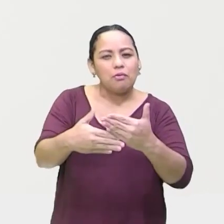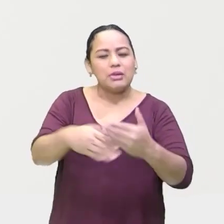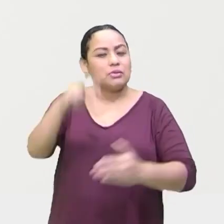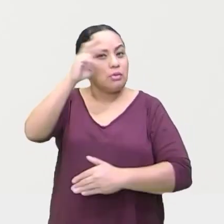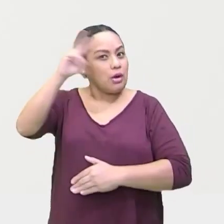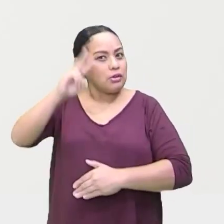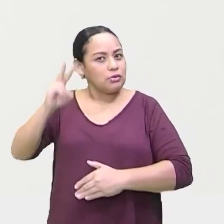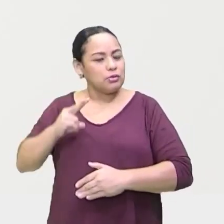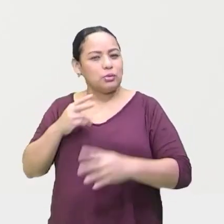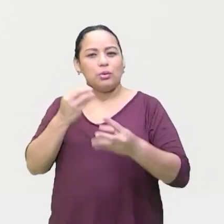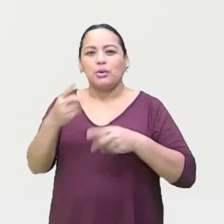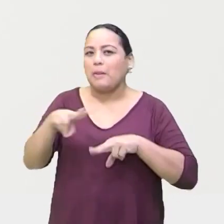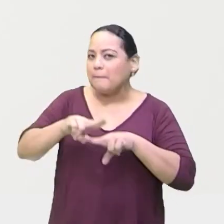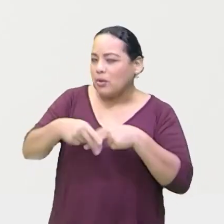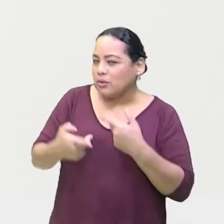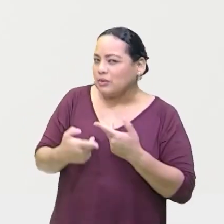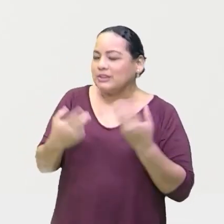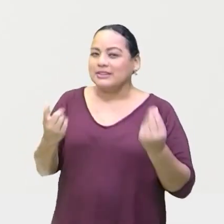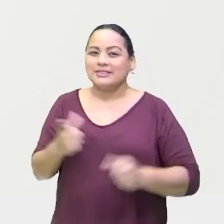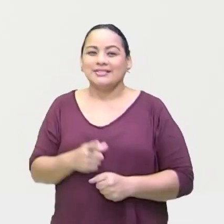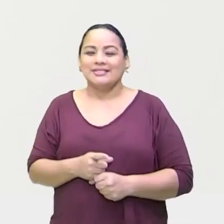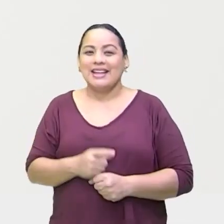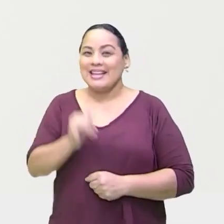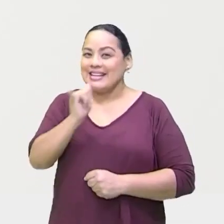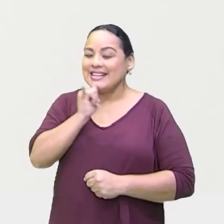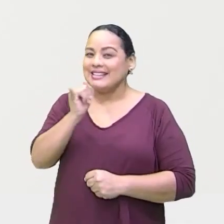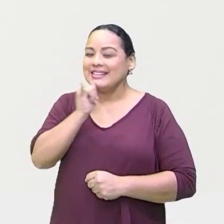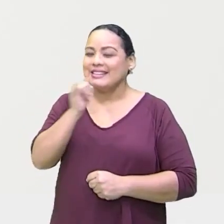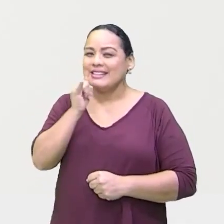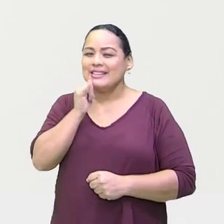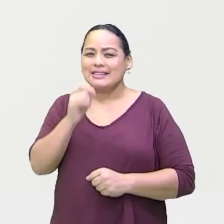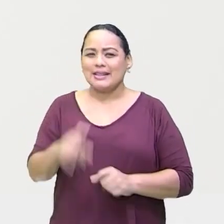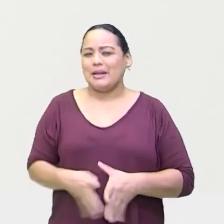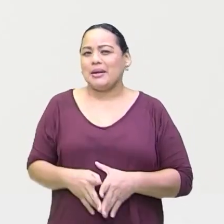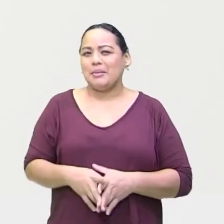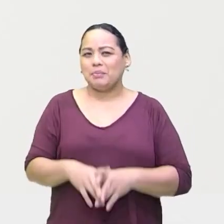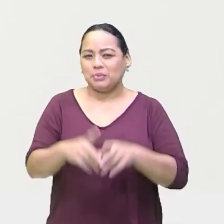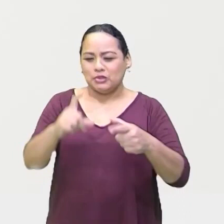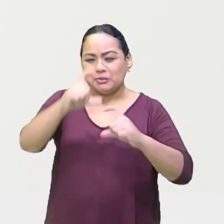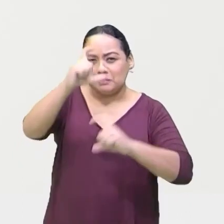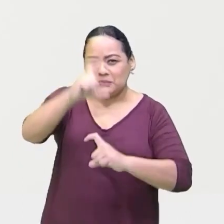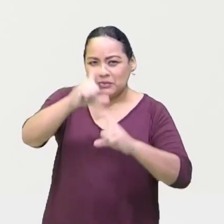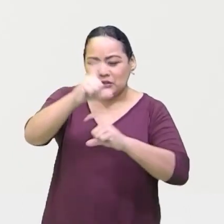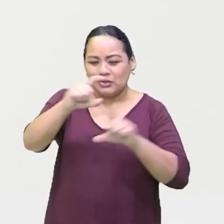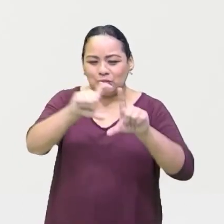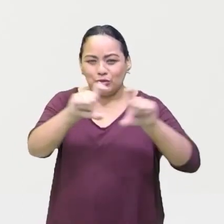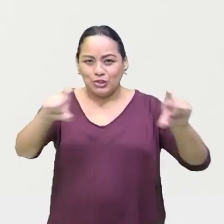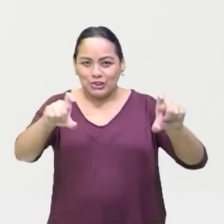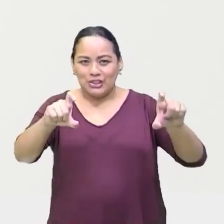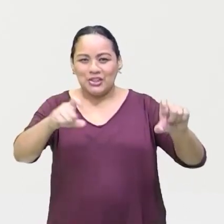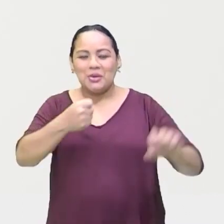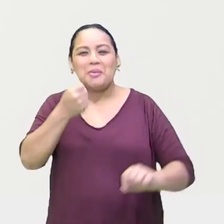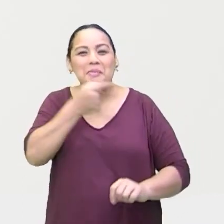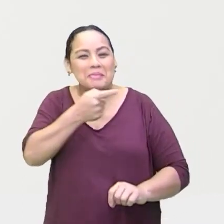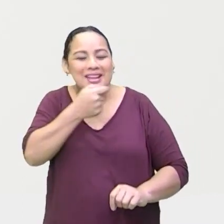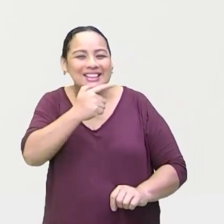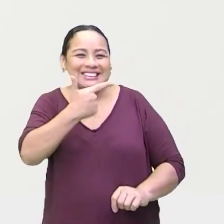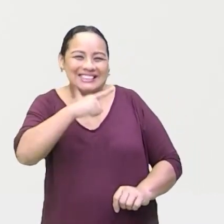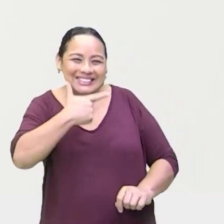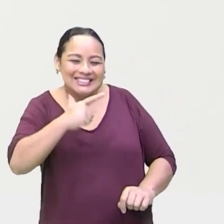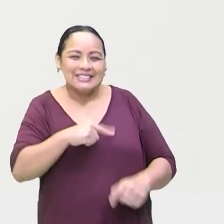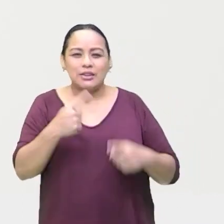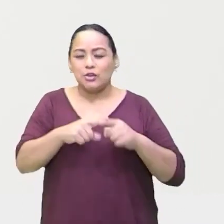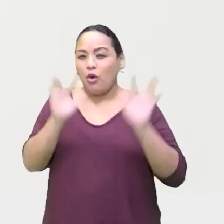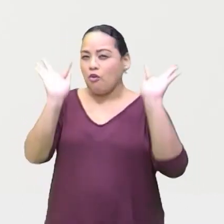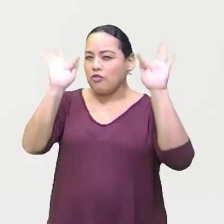tirinha? Por isso que é exemplo de tirinha humorística, ou seja... No final teve, né,